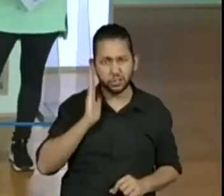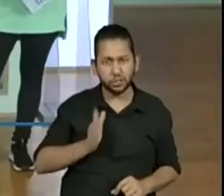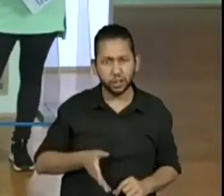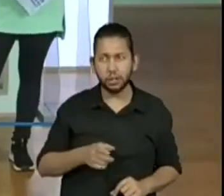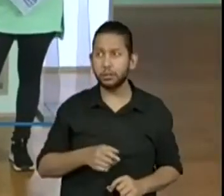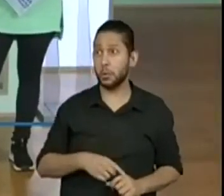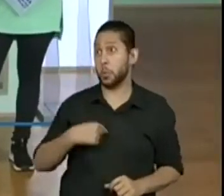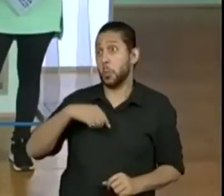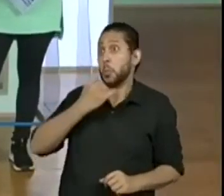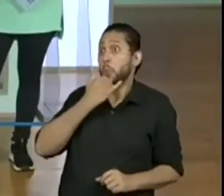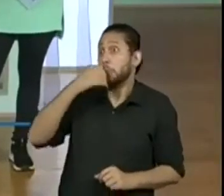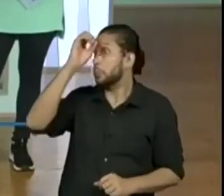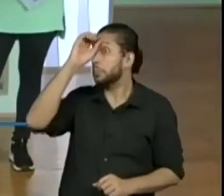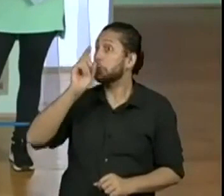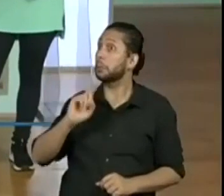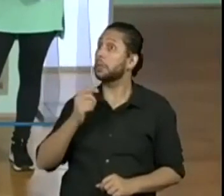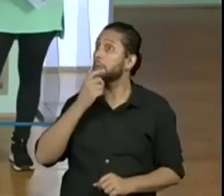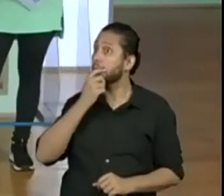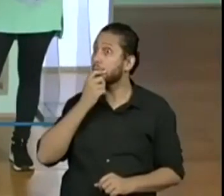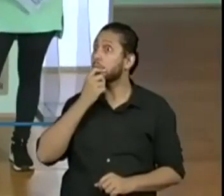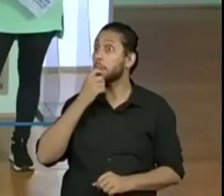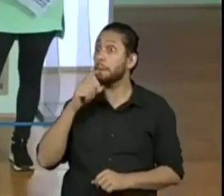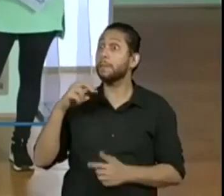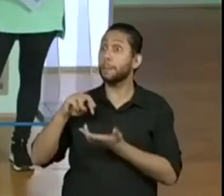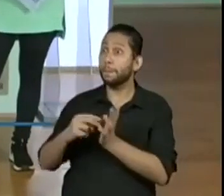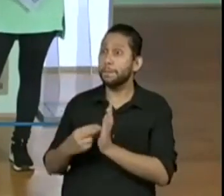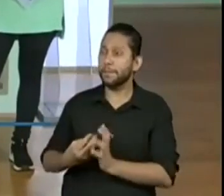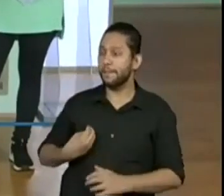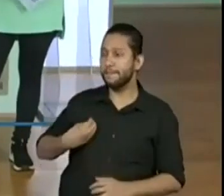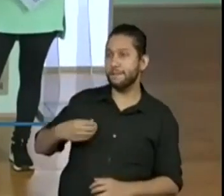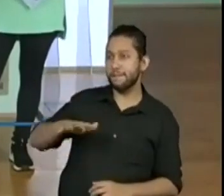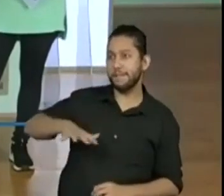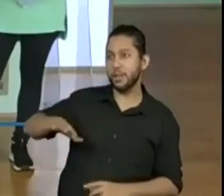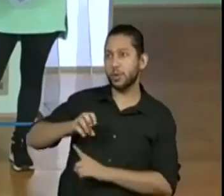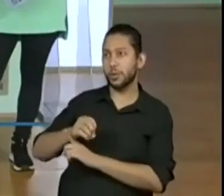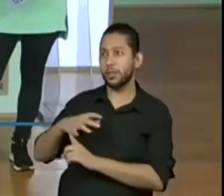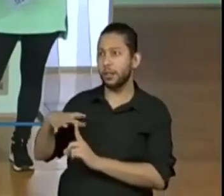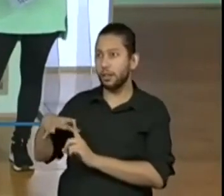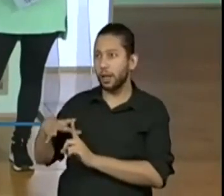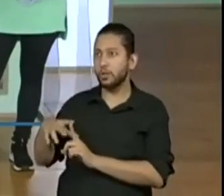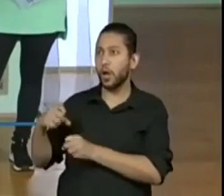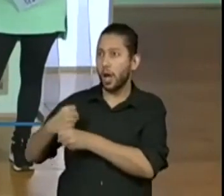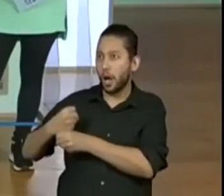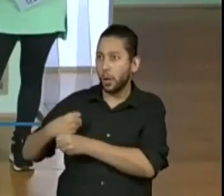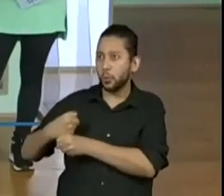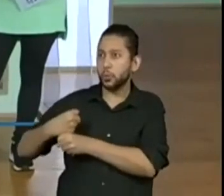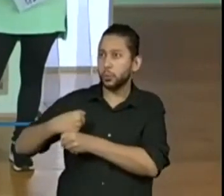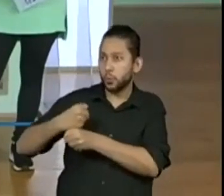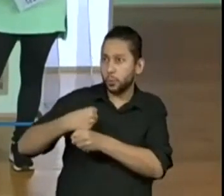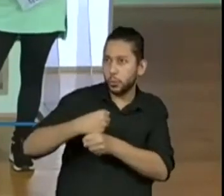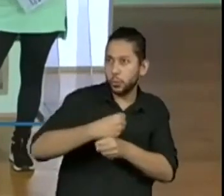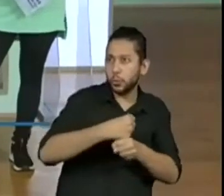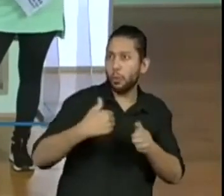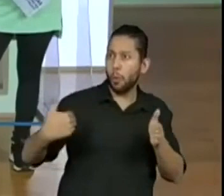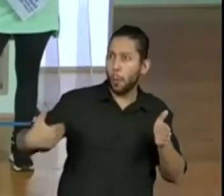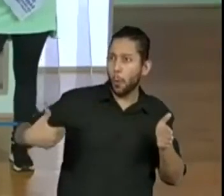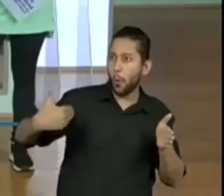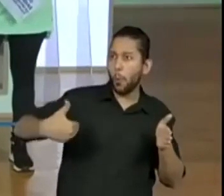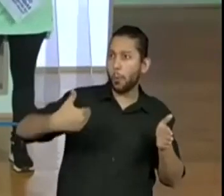Eu não sabia o motivo de ter esses finais diferentes, mas é bem legal, né? Ter